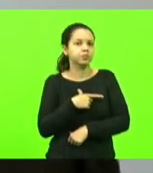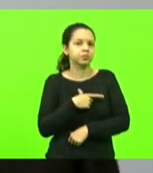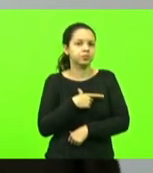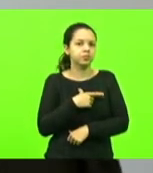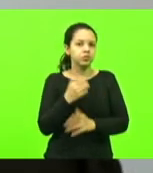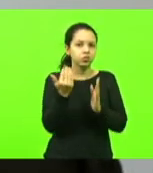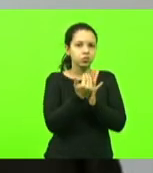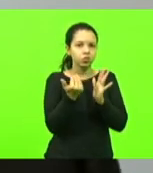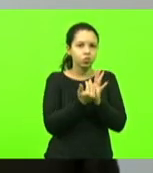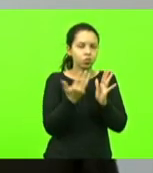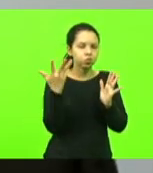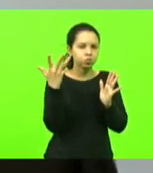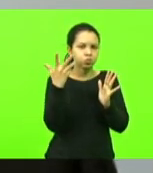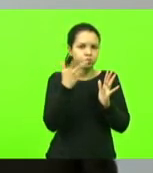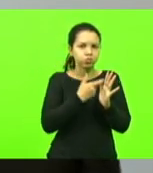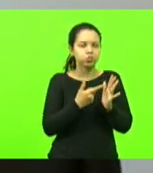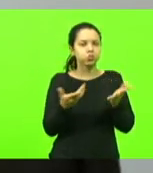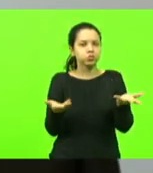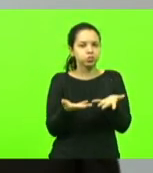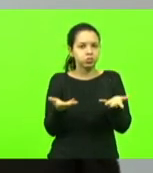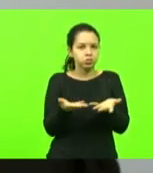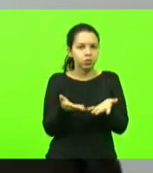conseguimos destinar nesse período